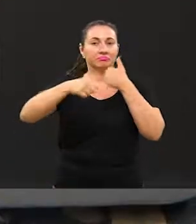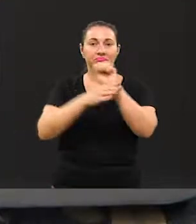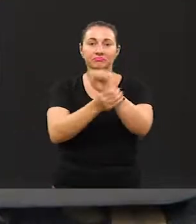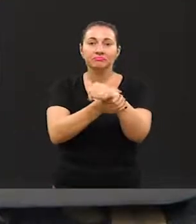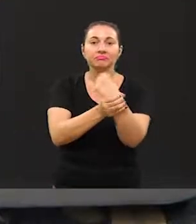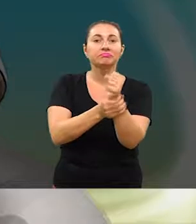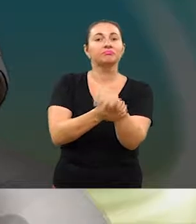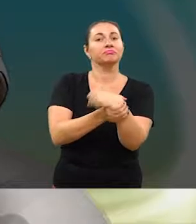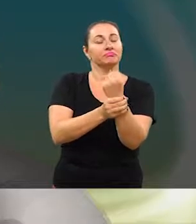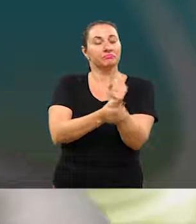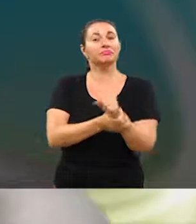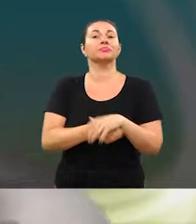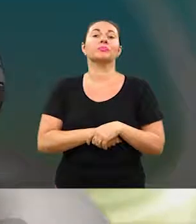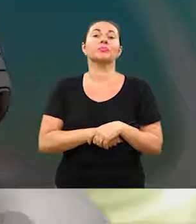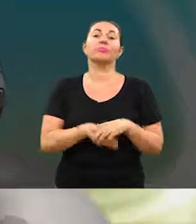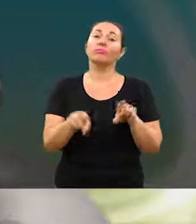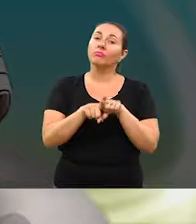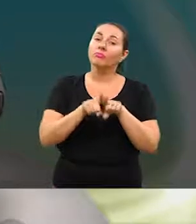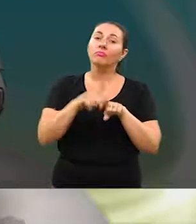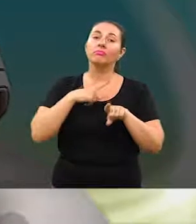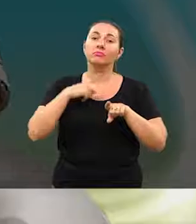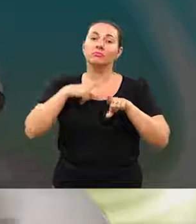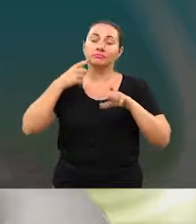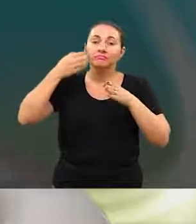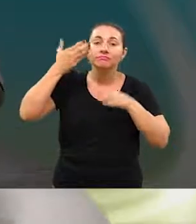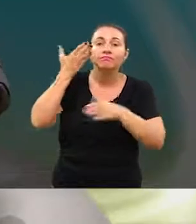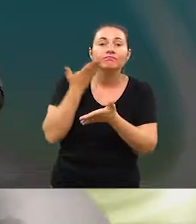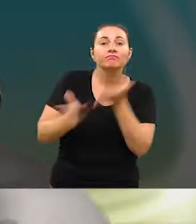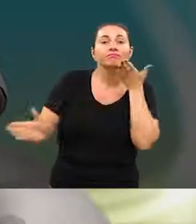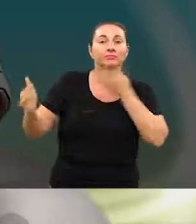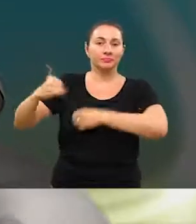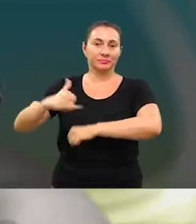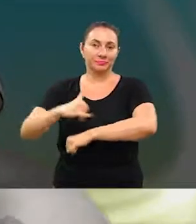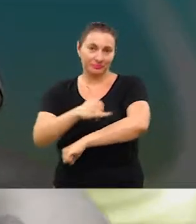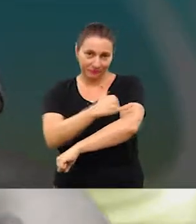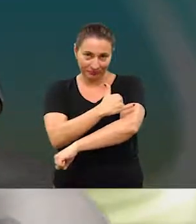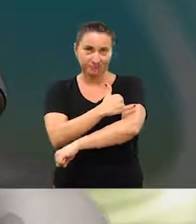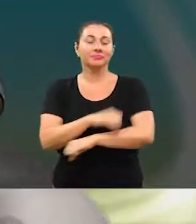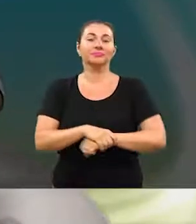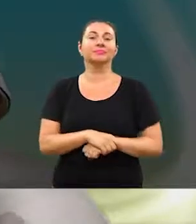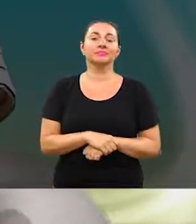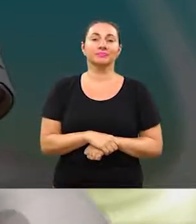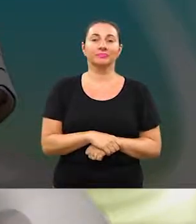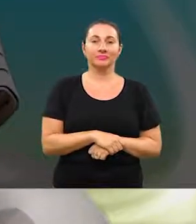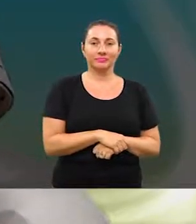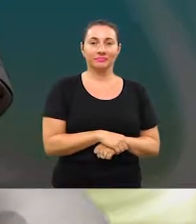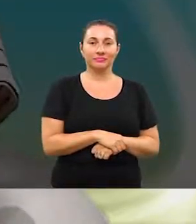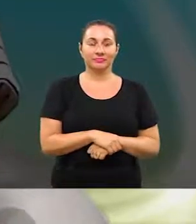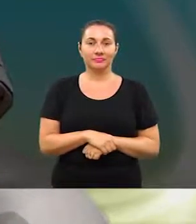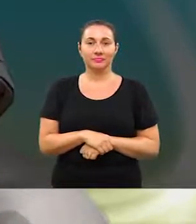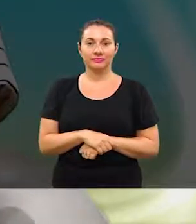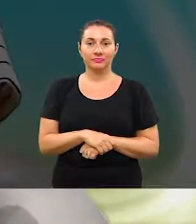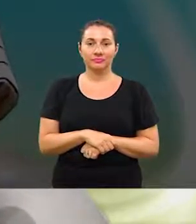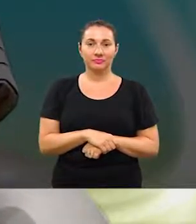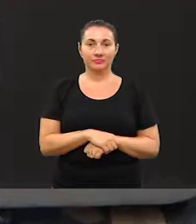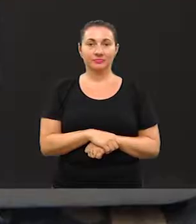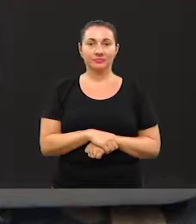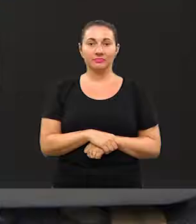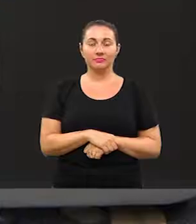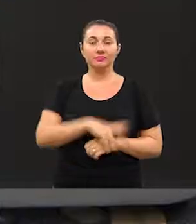motora. E também vai ter sempre uma queima calórica, né? Então, sempre vai ter um benefício corporal também.